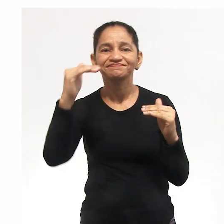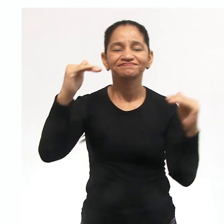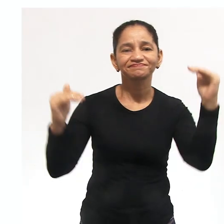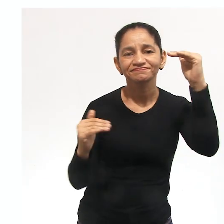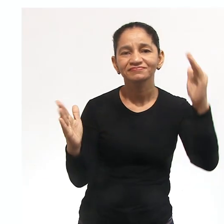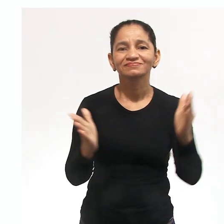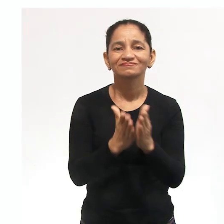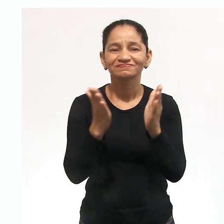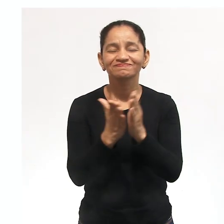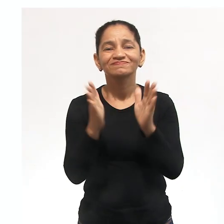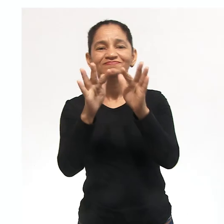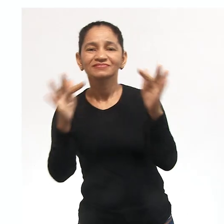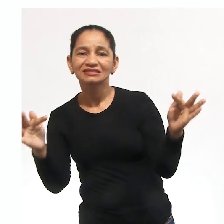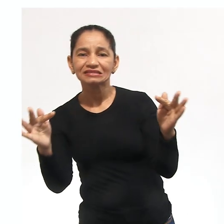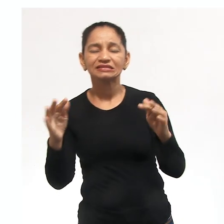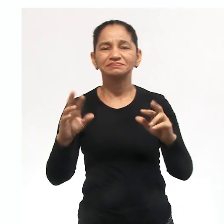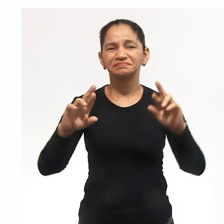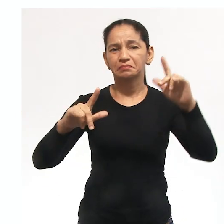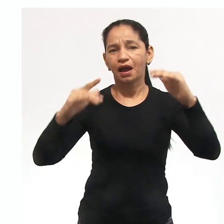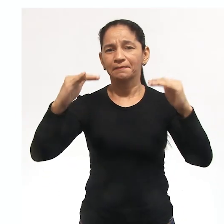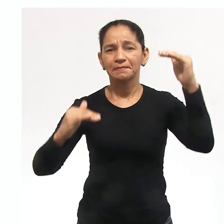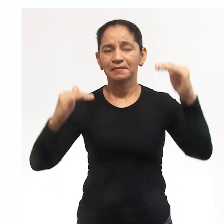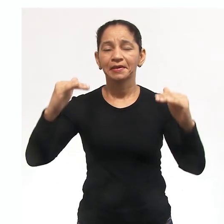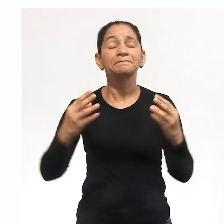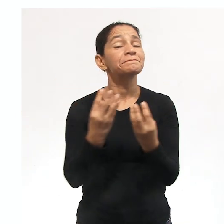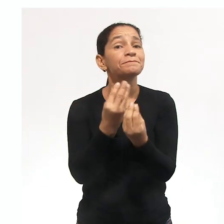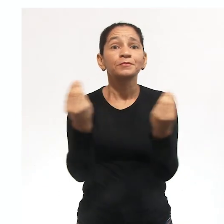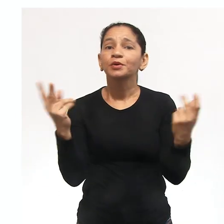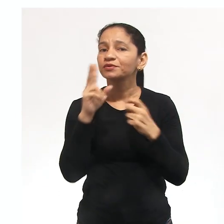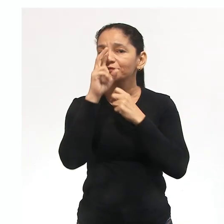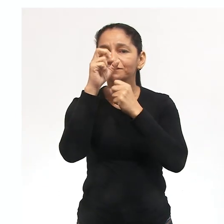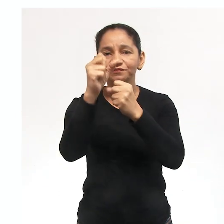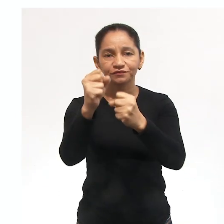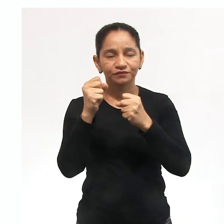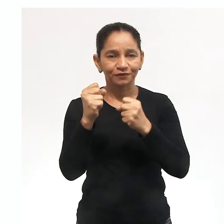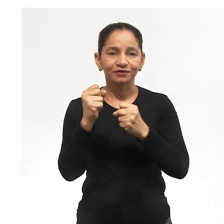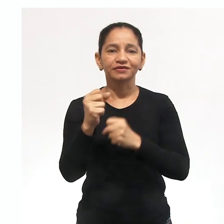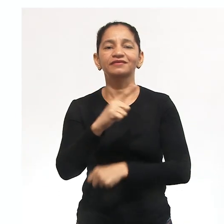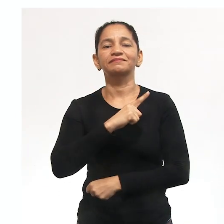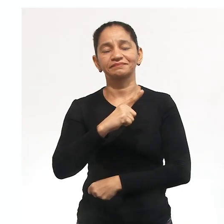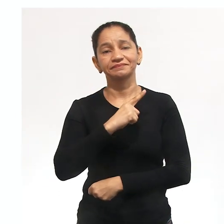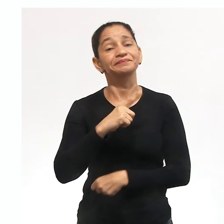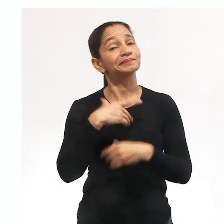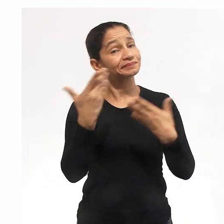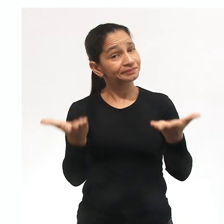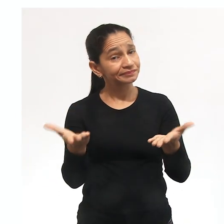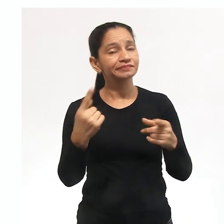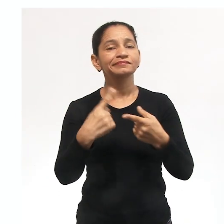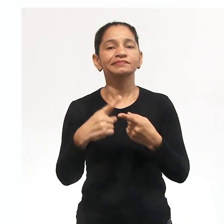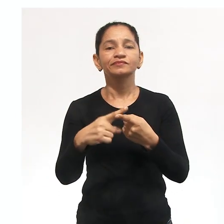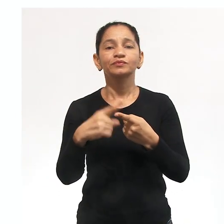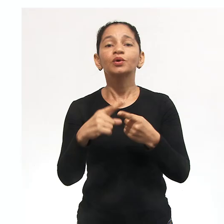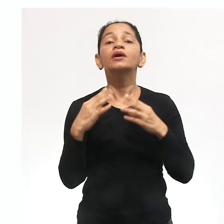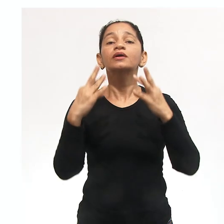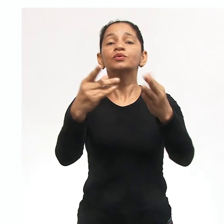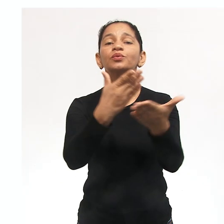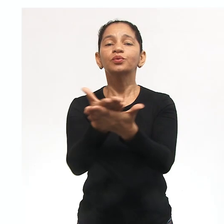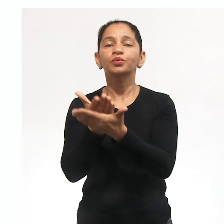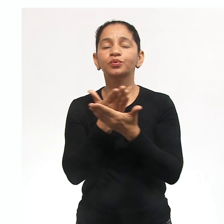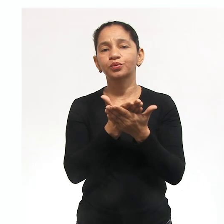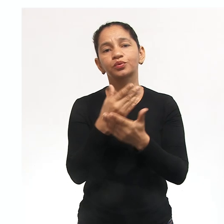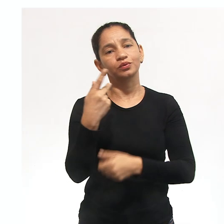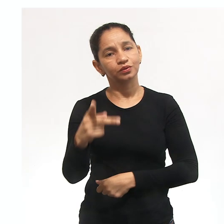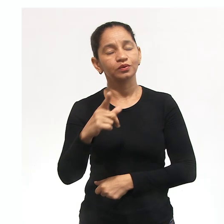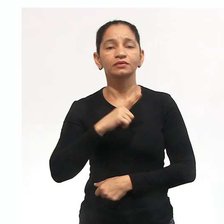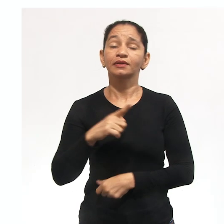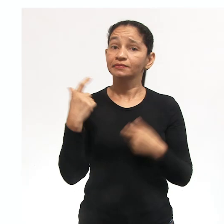desafios enfrentados pela ciência contemporânea devido, né, às questões, né, que se estuda, que se